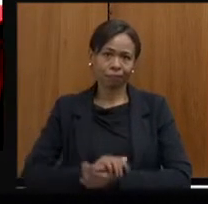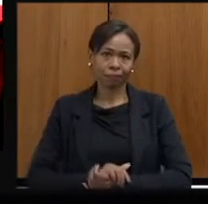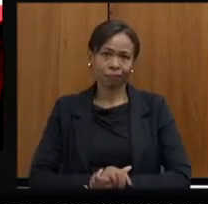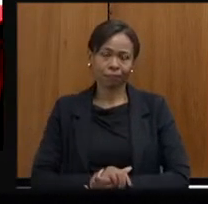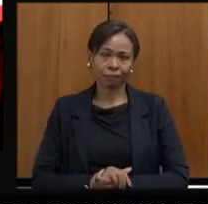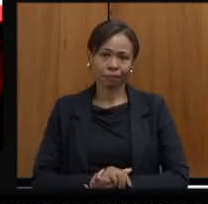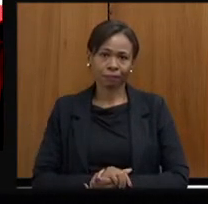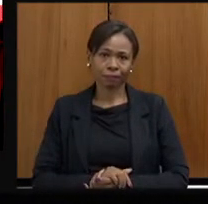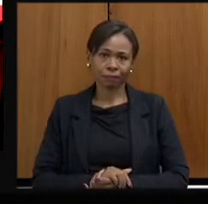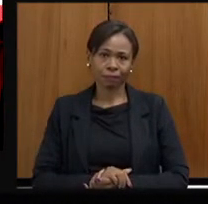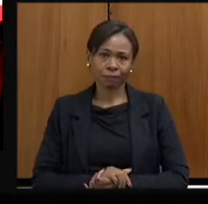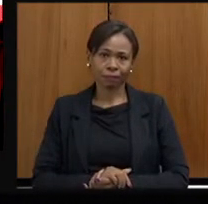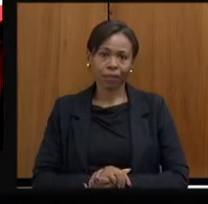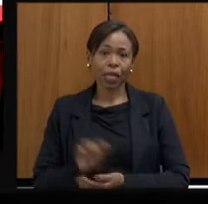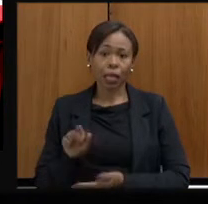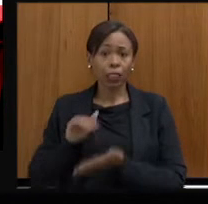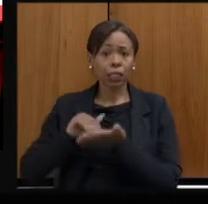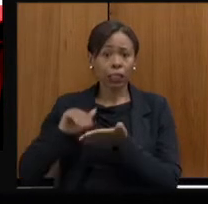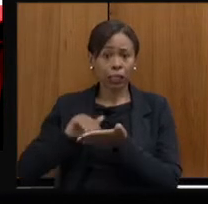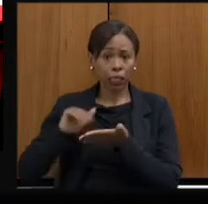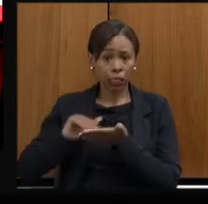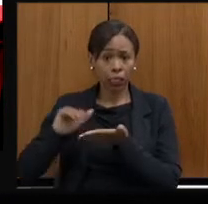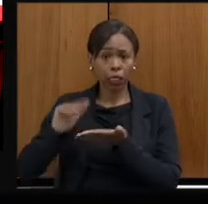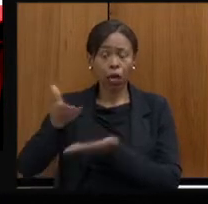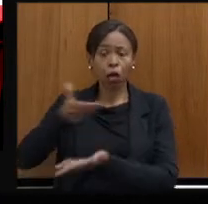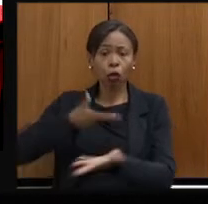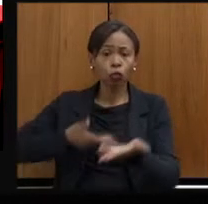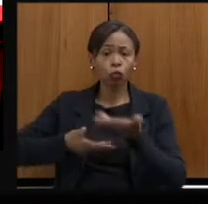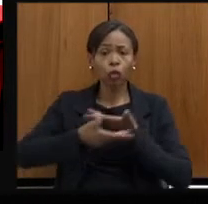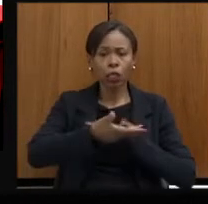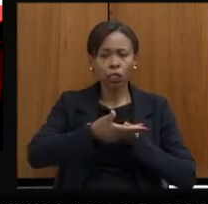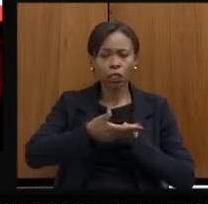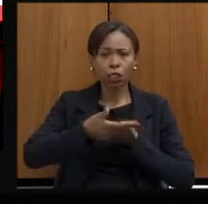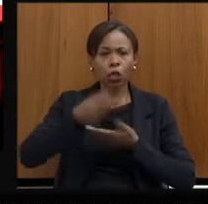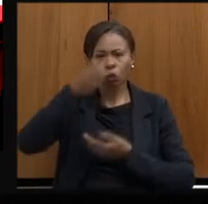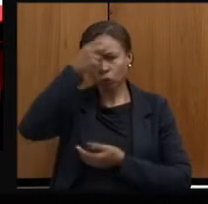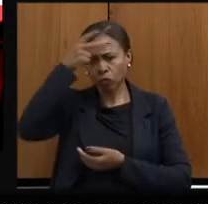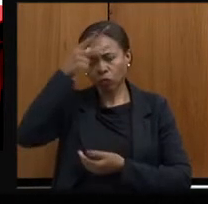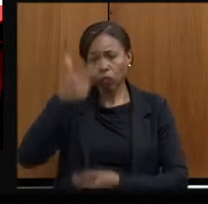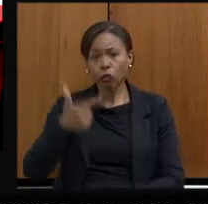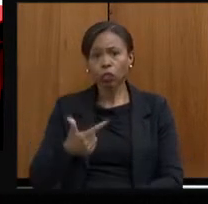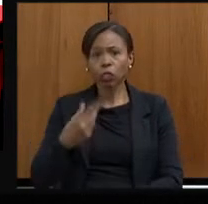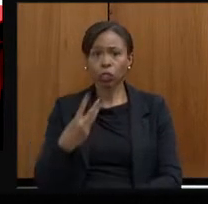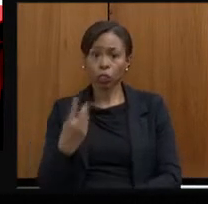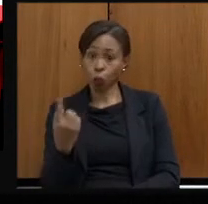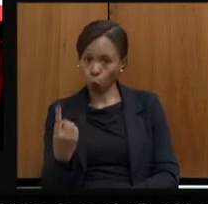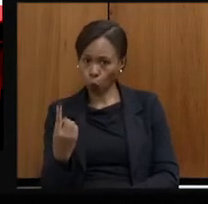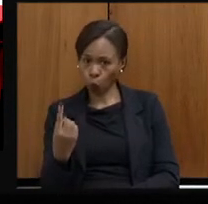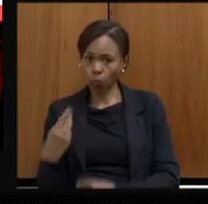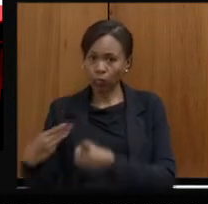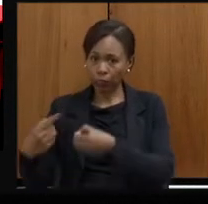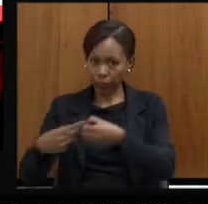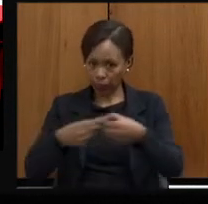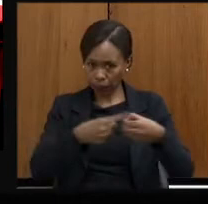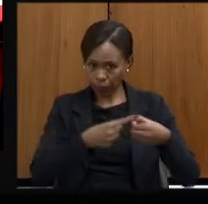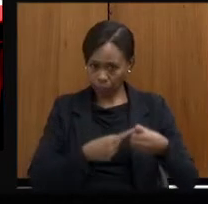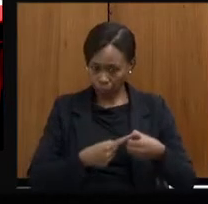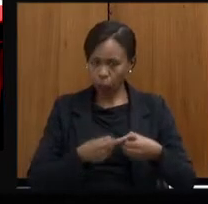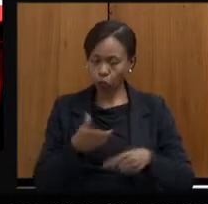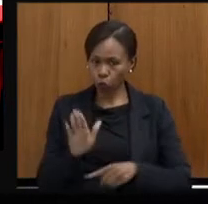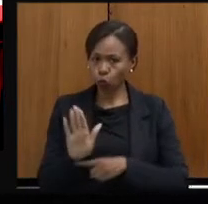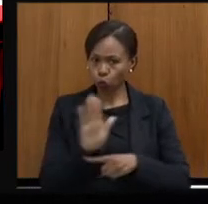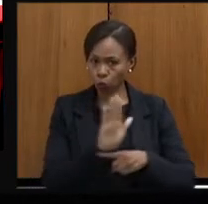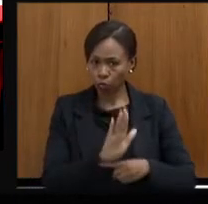Na parte da CEDES, nós fizemos transferência dos municípios, e foram 231 municípios atendidos, de